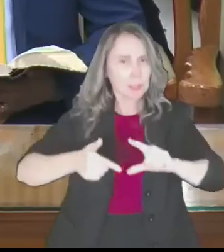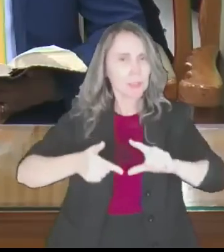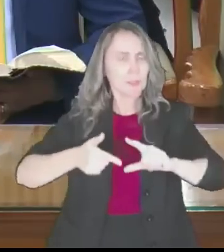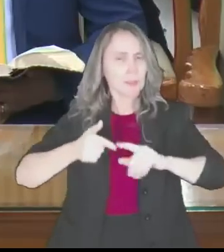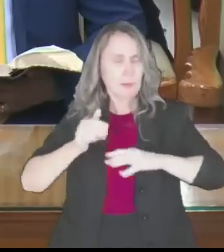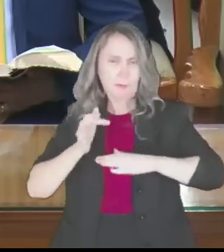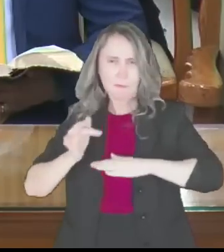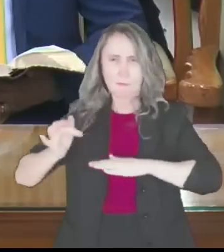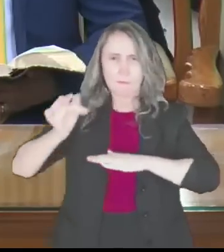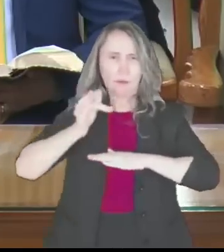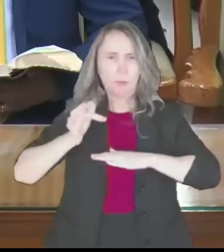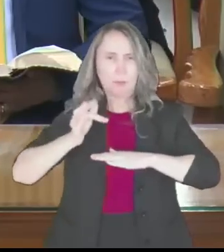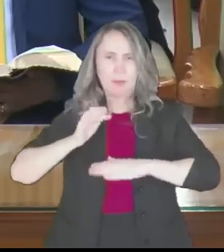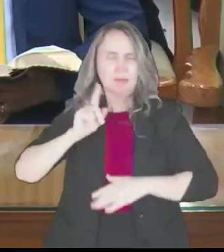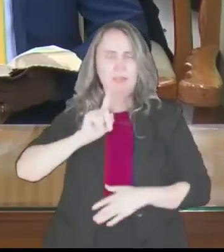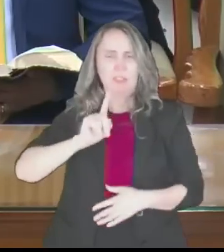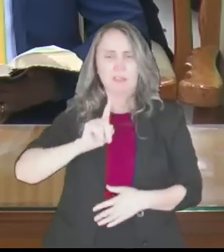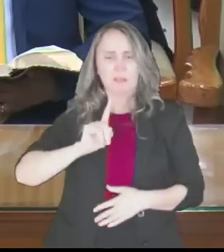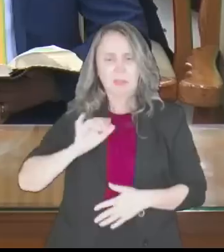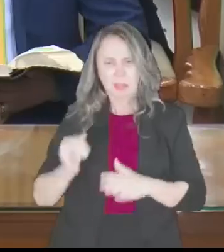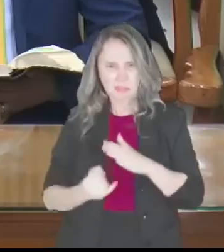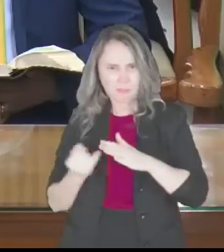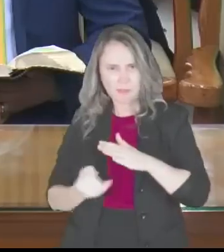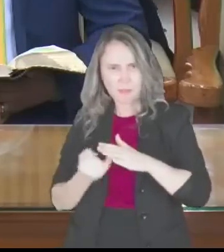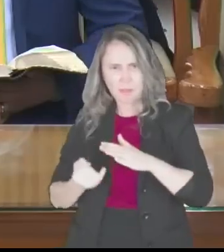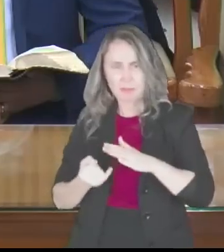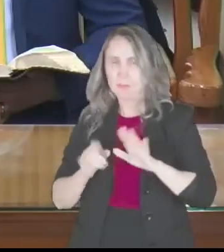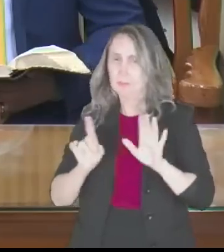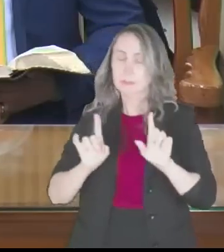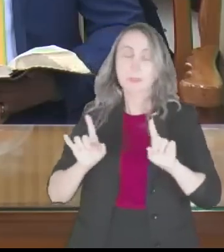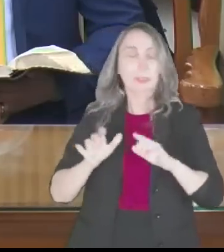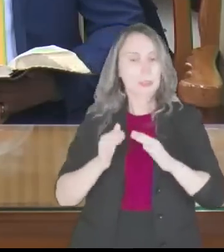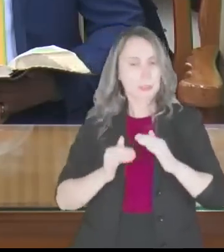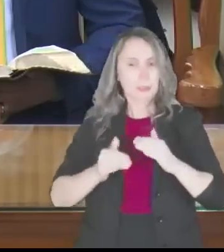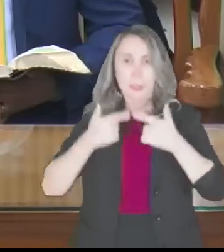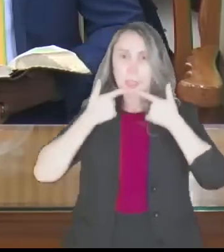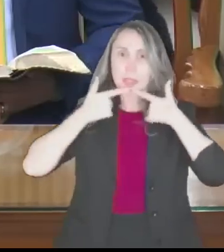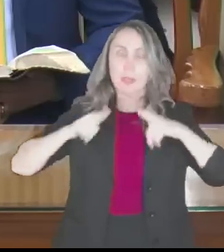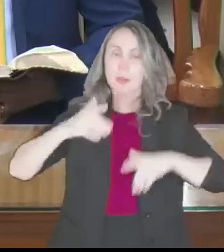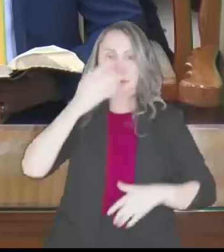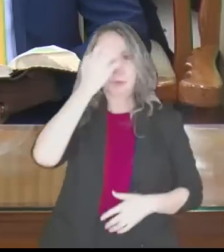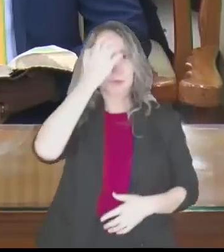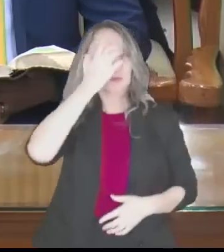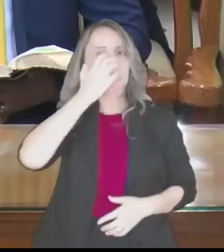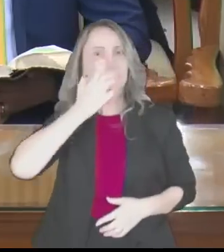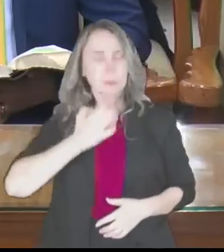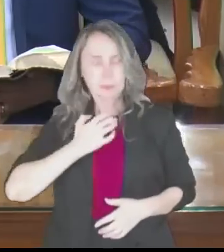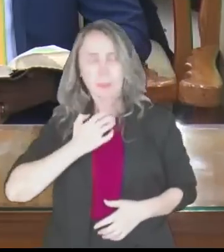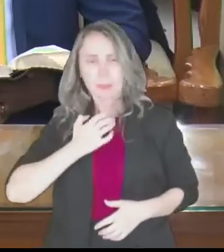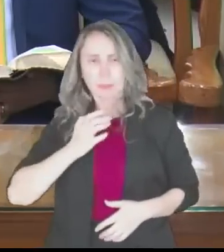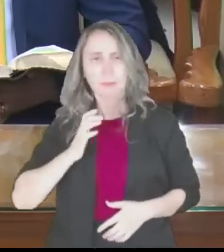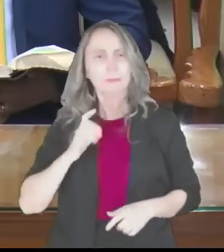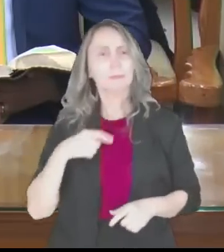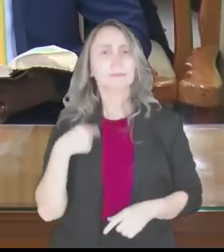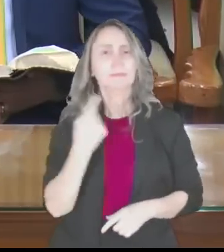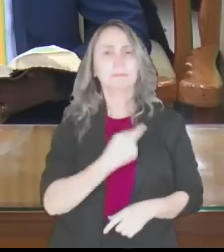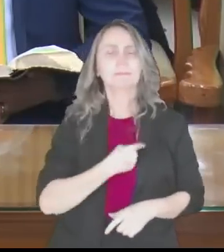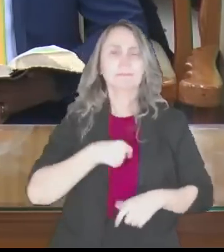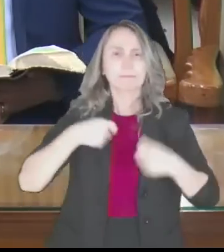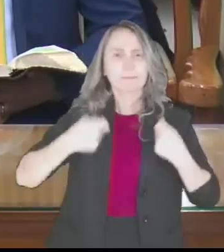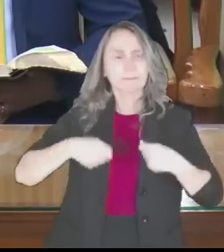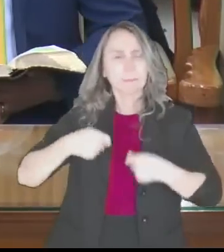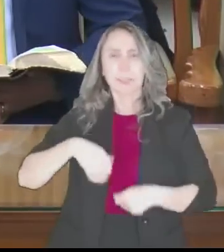linguagem vulgar, mas numa linguagem séria e sóbria. Mas nós precisamos entender, irmãos,